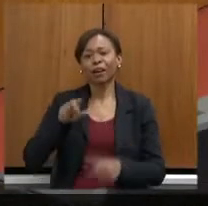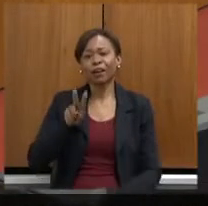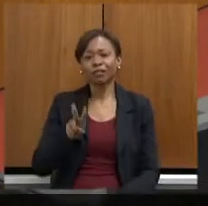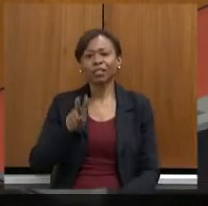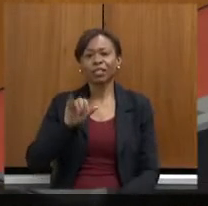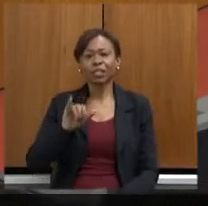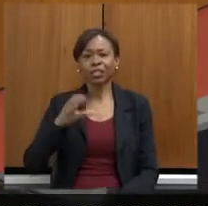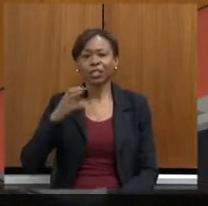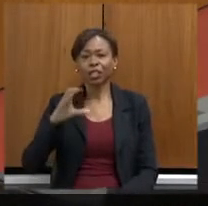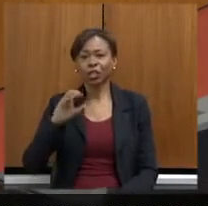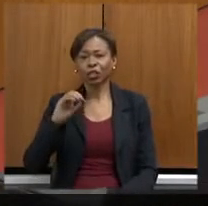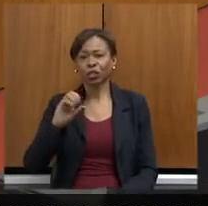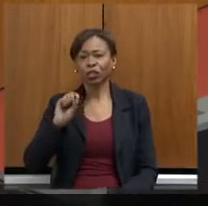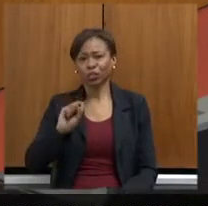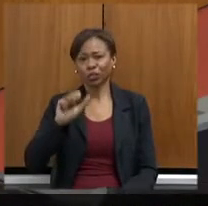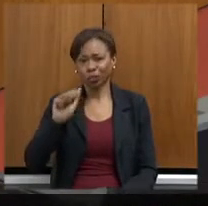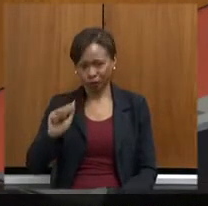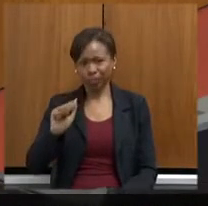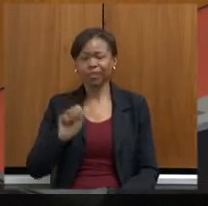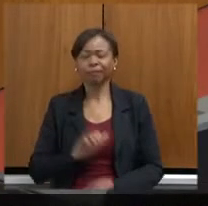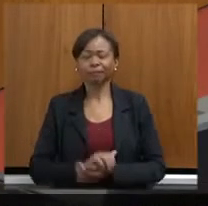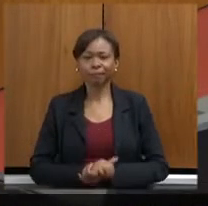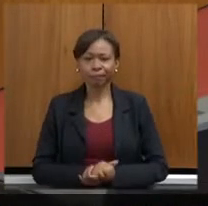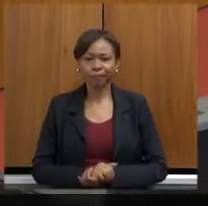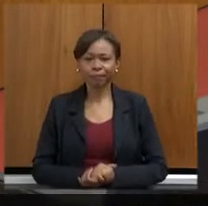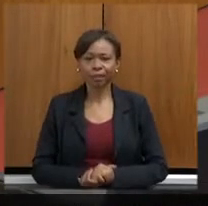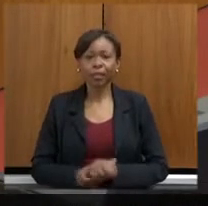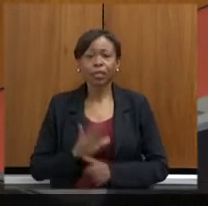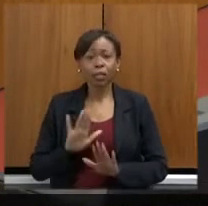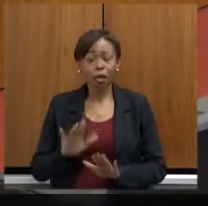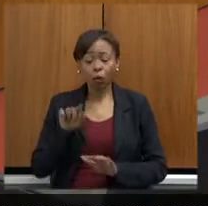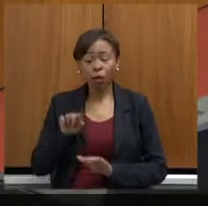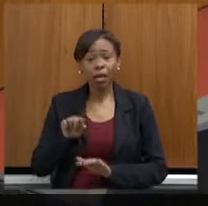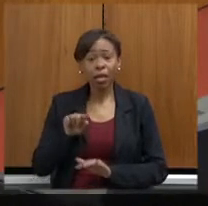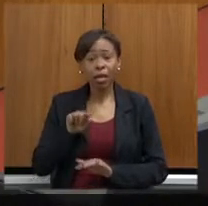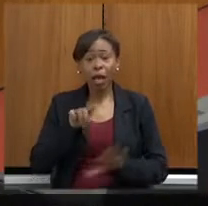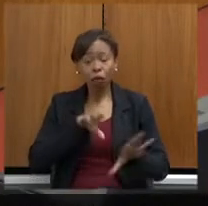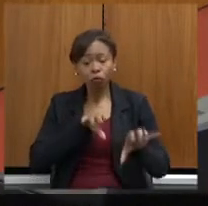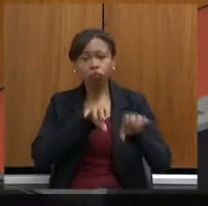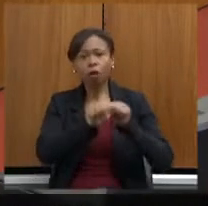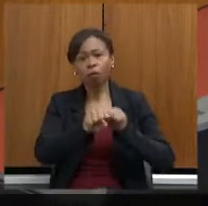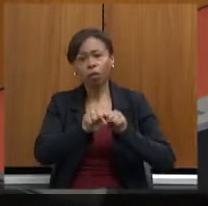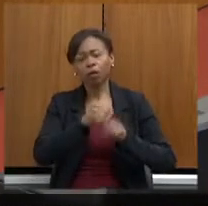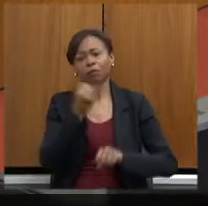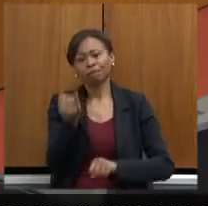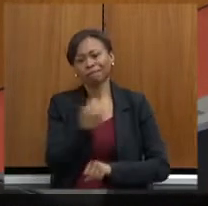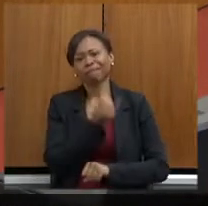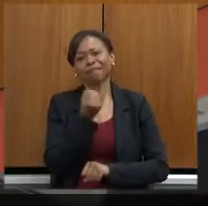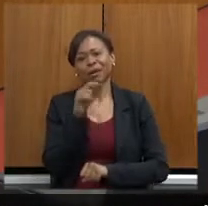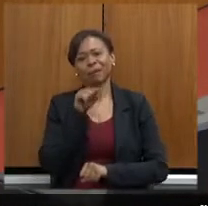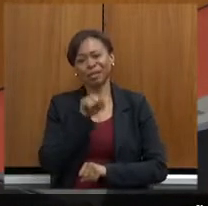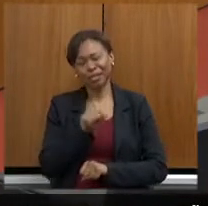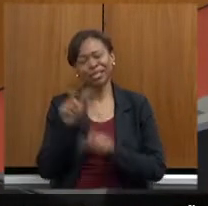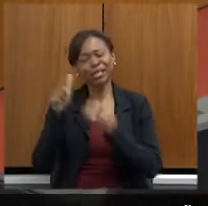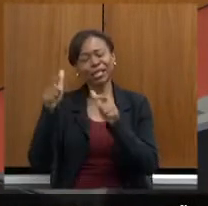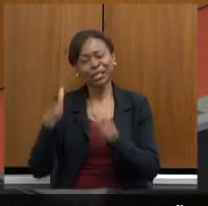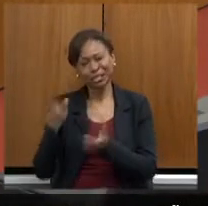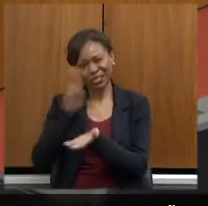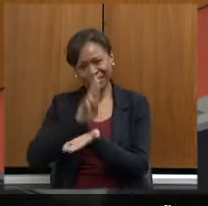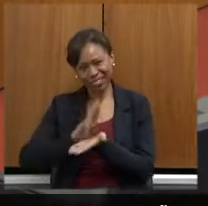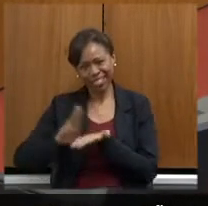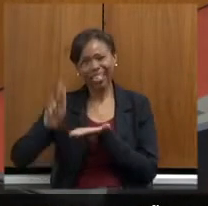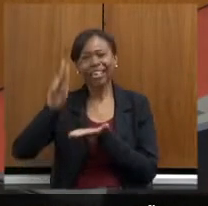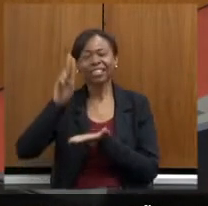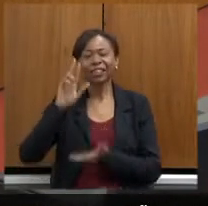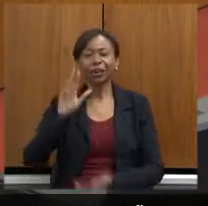de fazer seu referência viu Presidente e líquida da origem da formação dele que é da nossa querida Universidade Federal de